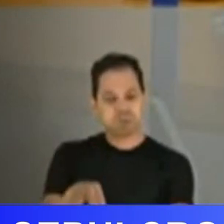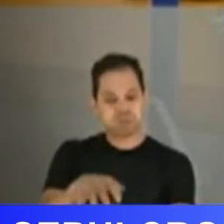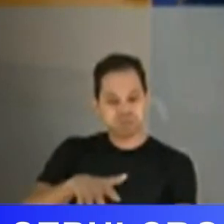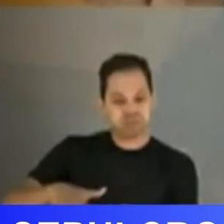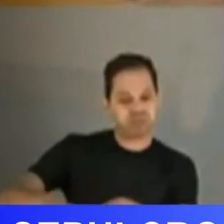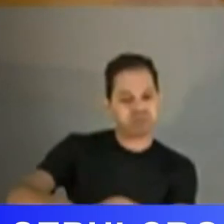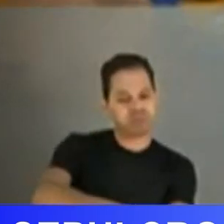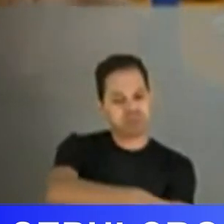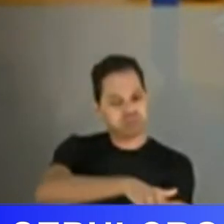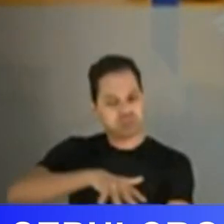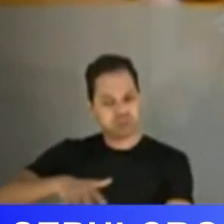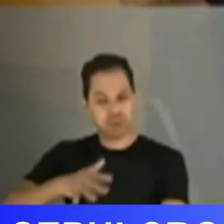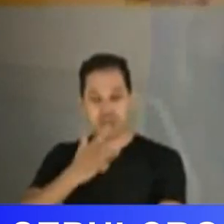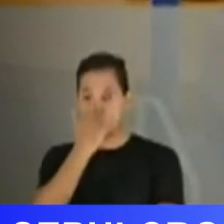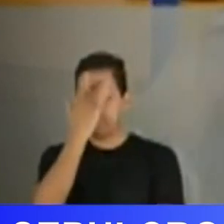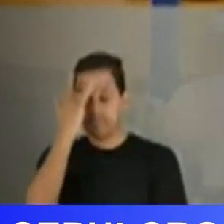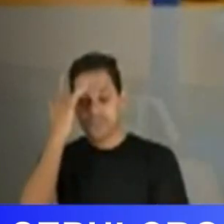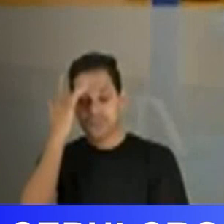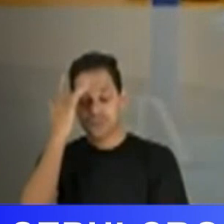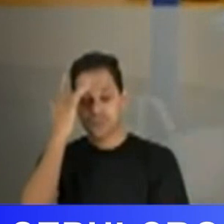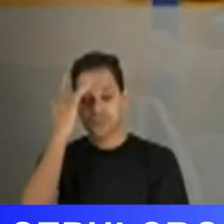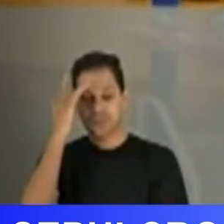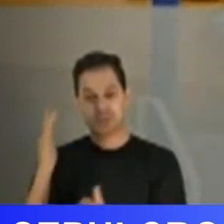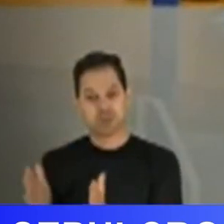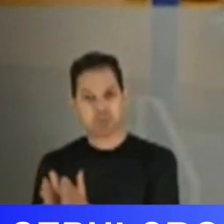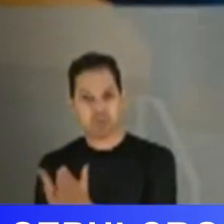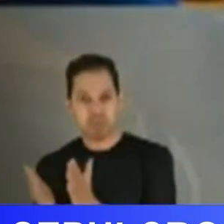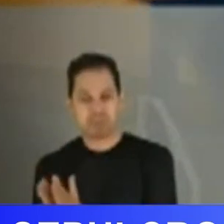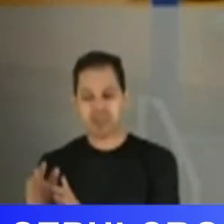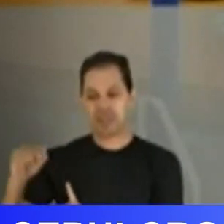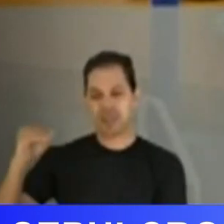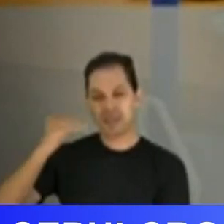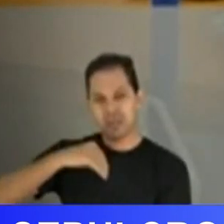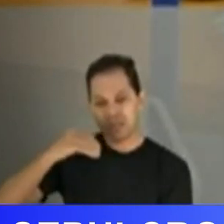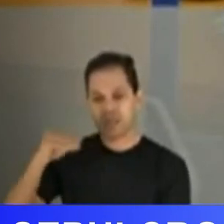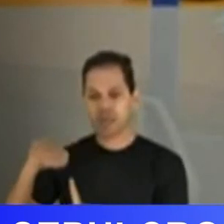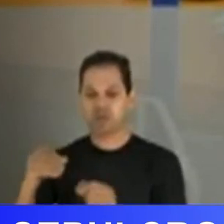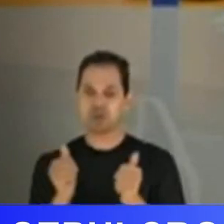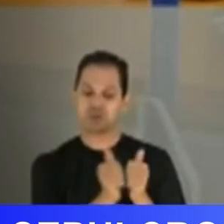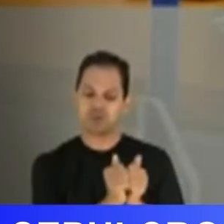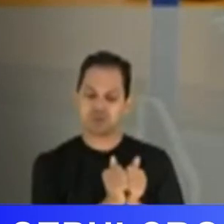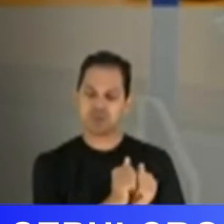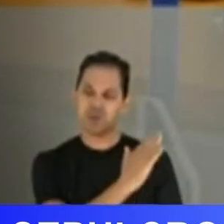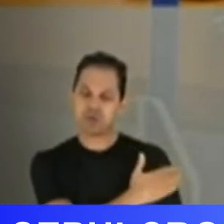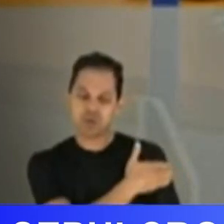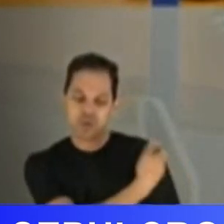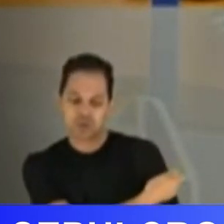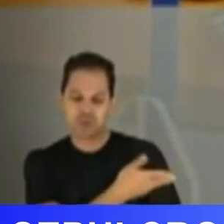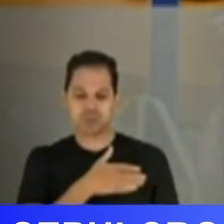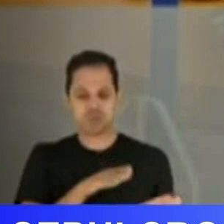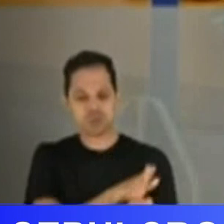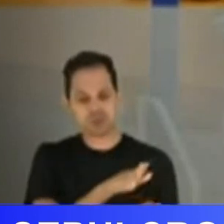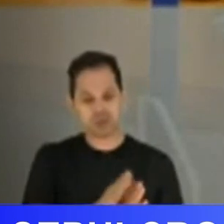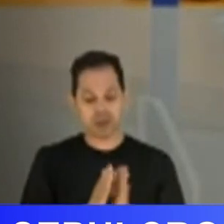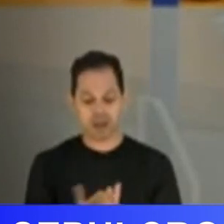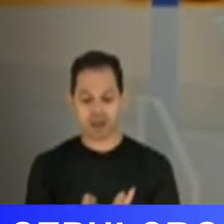tem que ser para as pessoas que estão mais humildes e as pessoas que estão do seu lado na orientação, porque é o que a